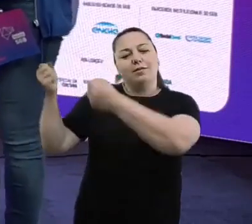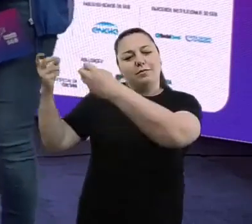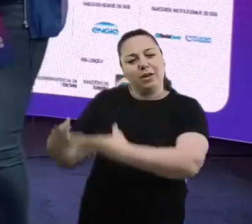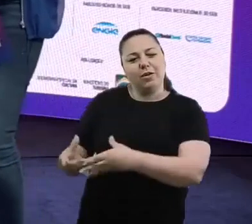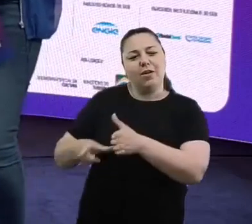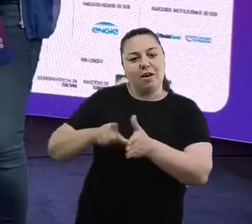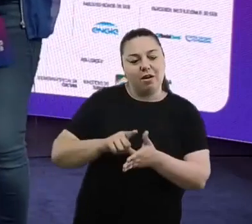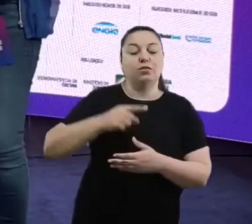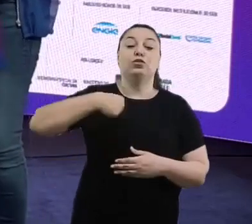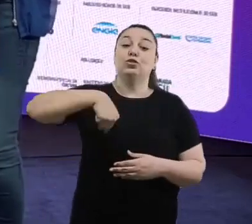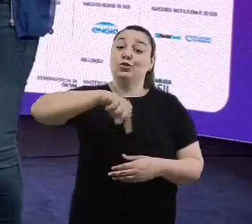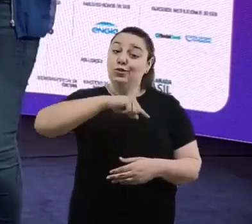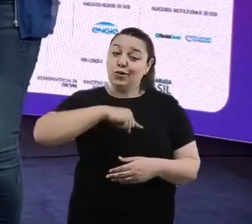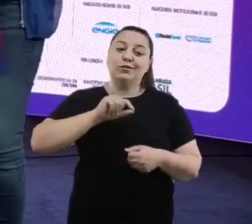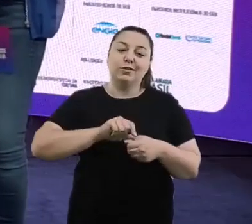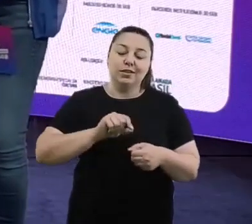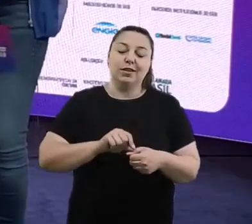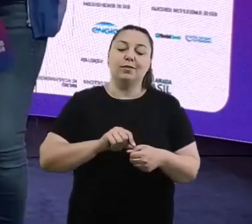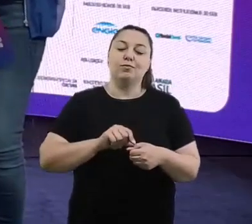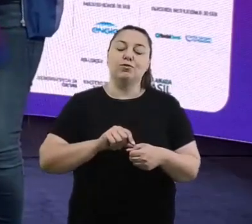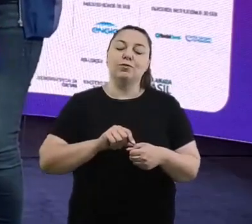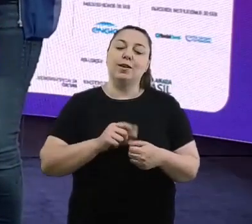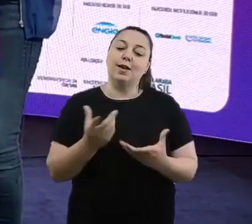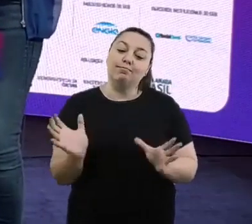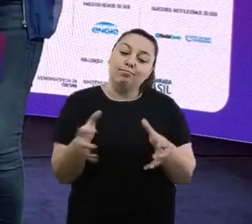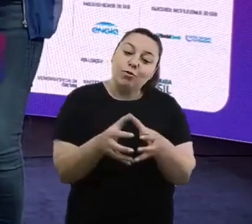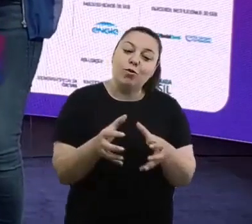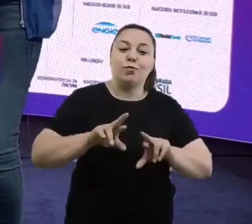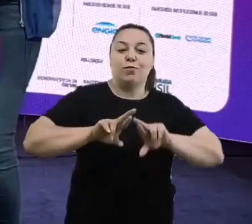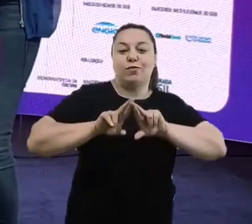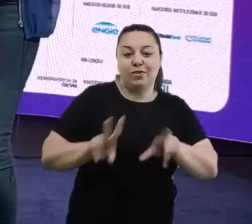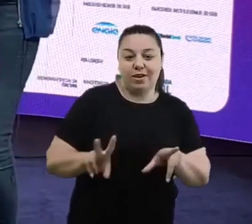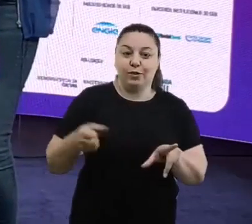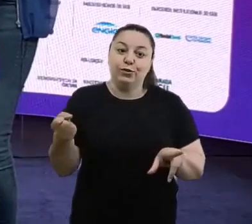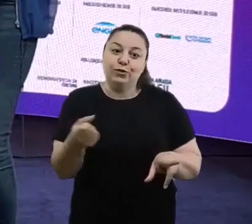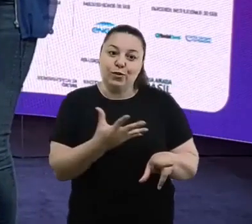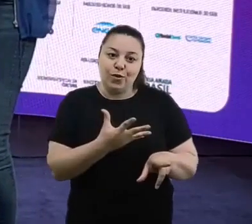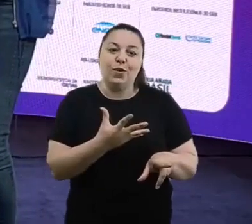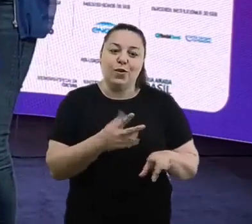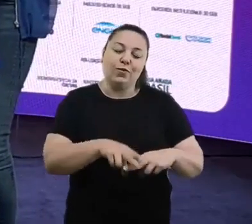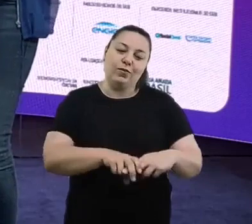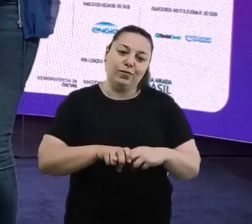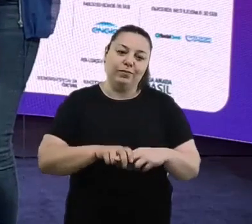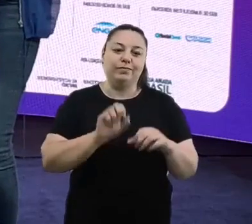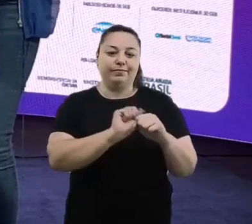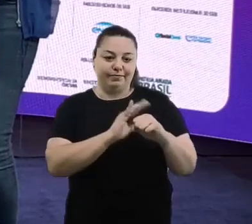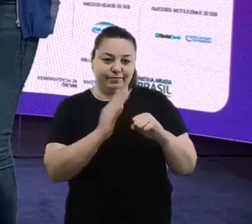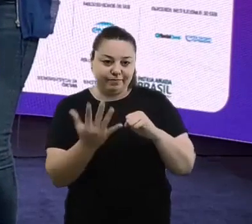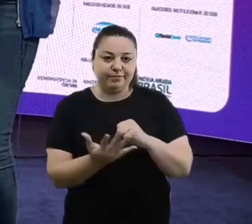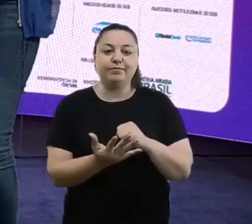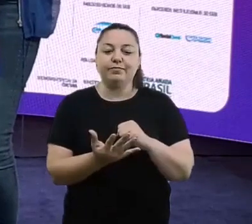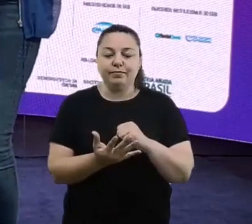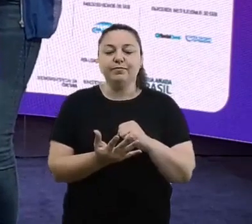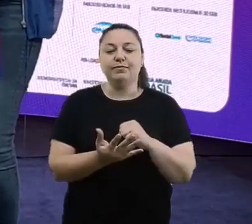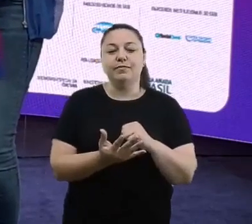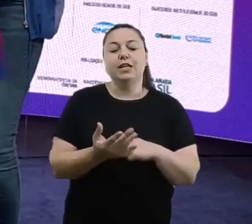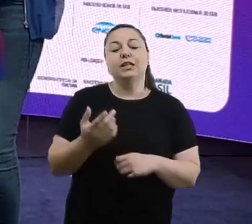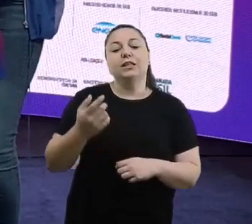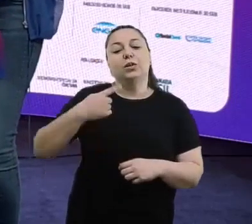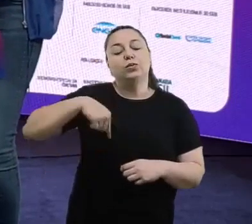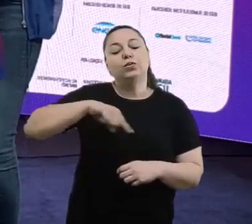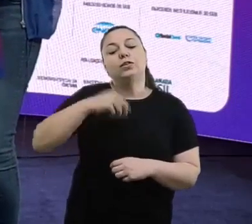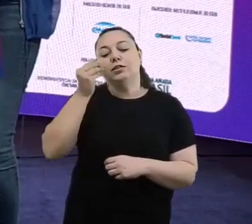edição Covid, onde o objetivo foi trazer secretarias estaduais que pudessem desenvolver produtos que